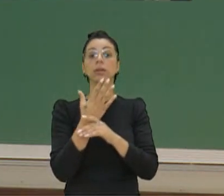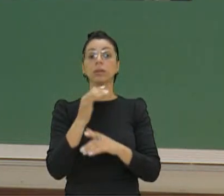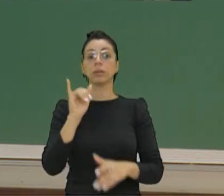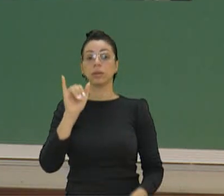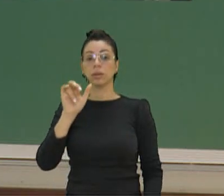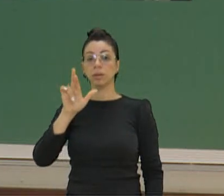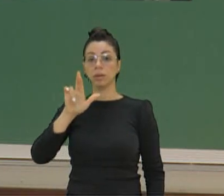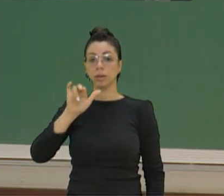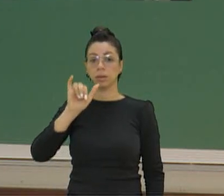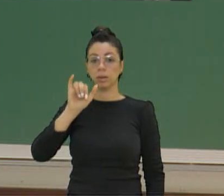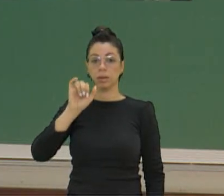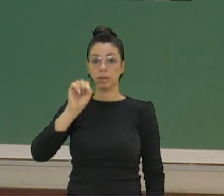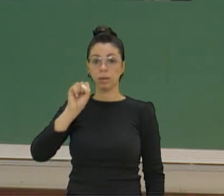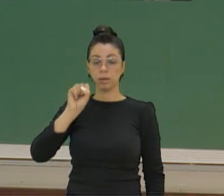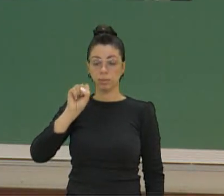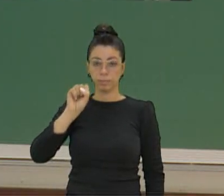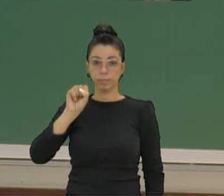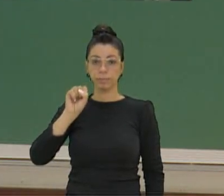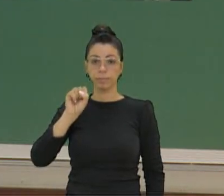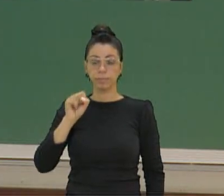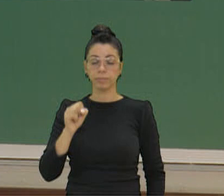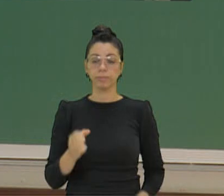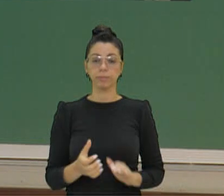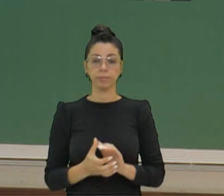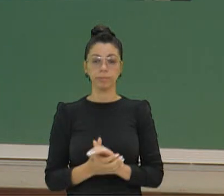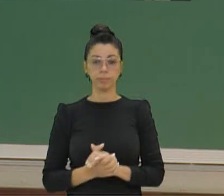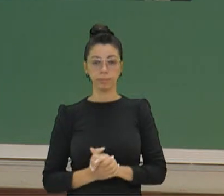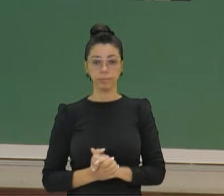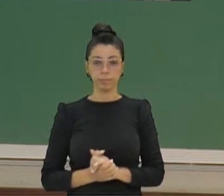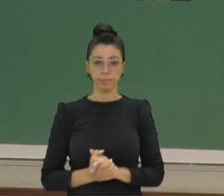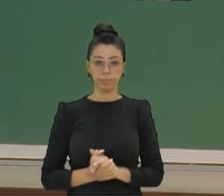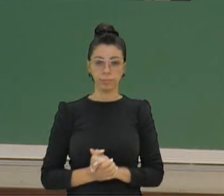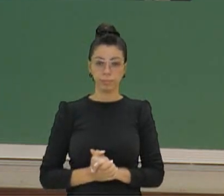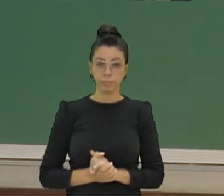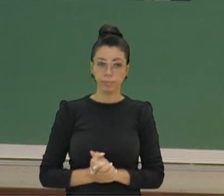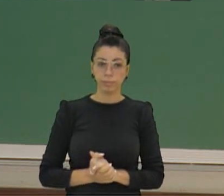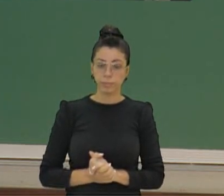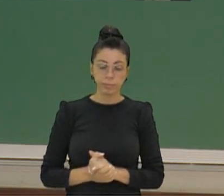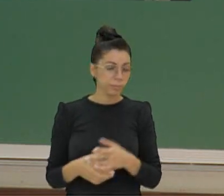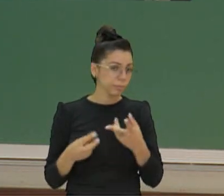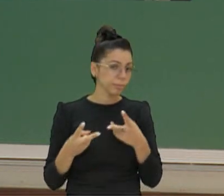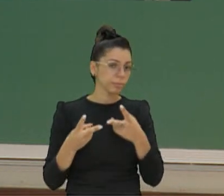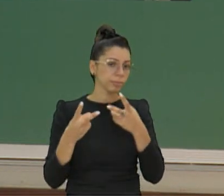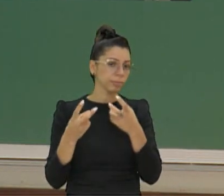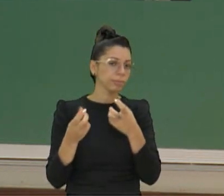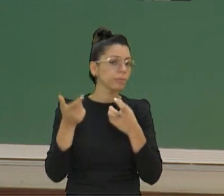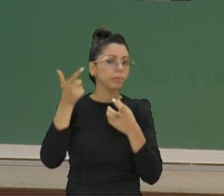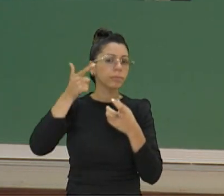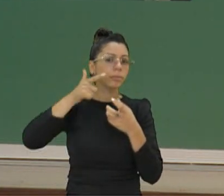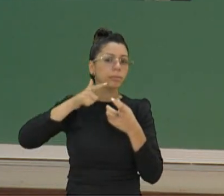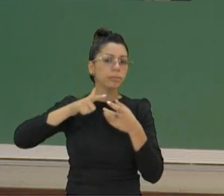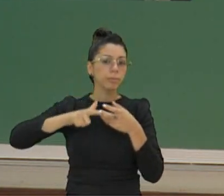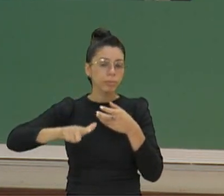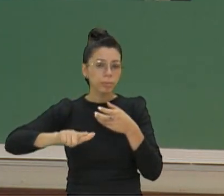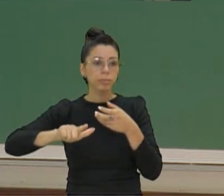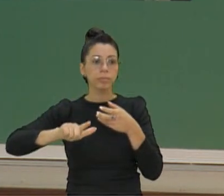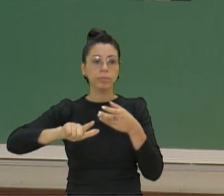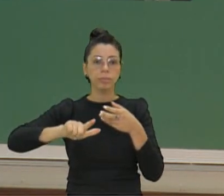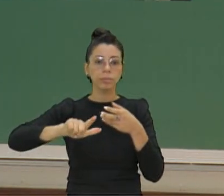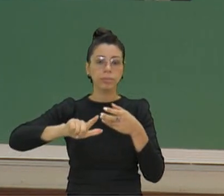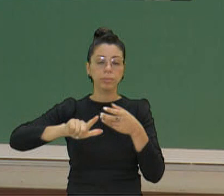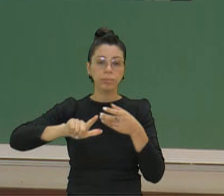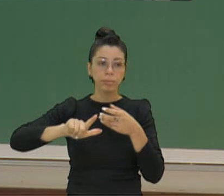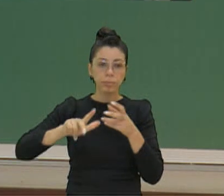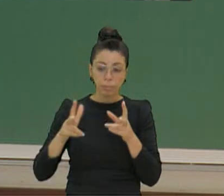estrutura pigmentada, que é a parte colorida do nosso olho. Então percebam novamente aqui